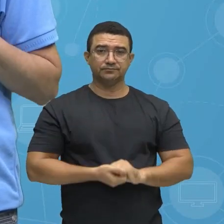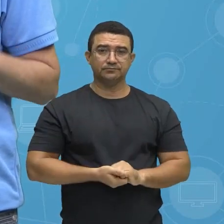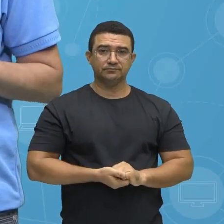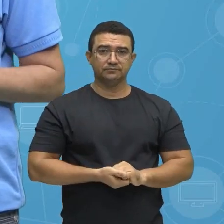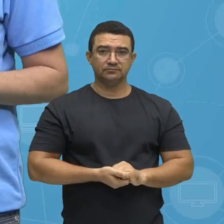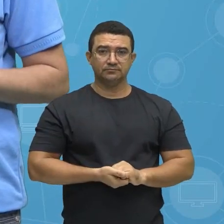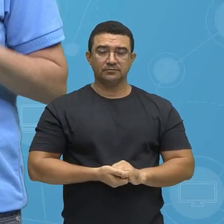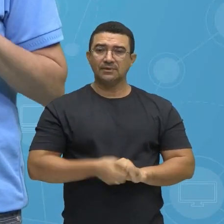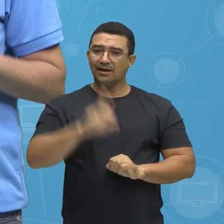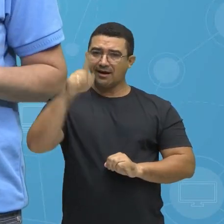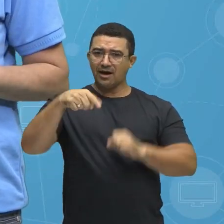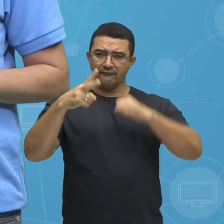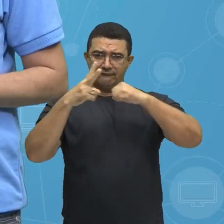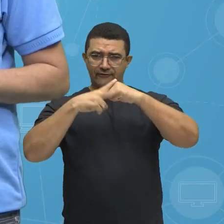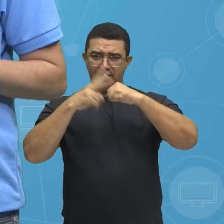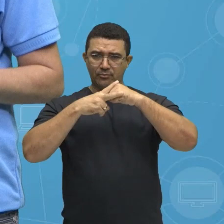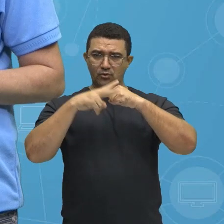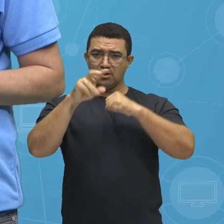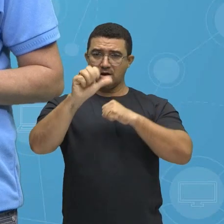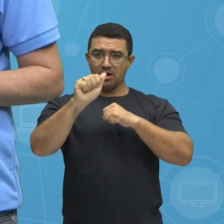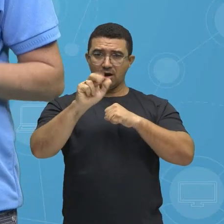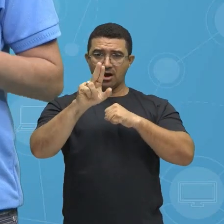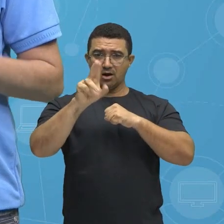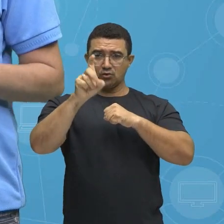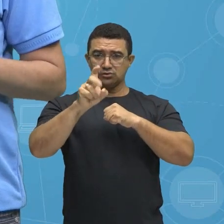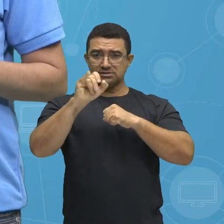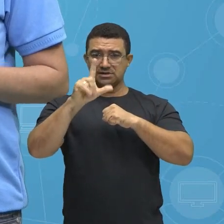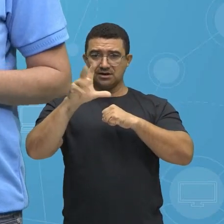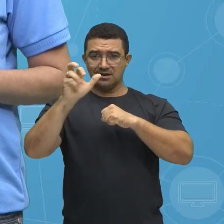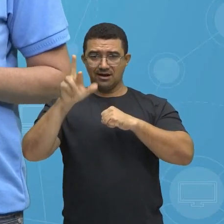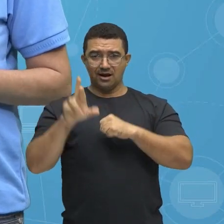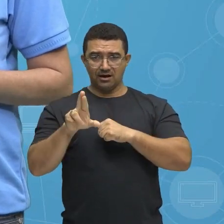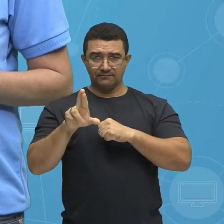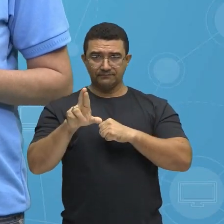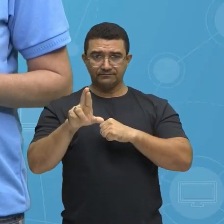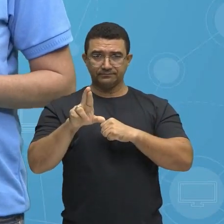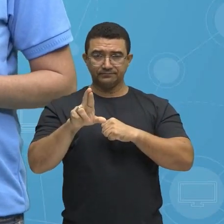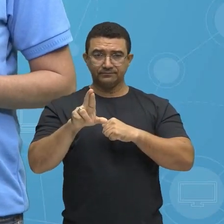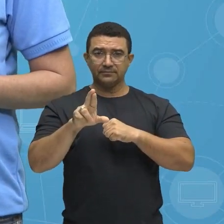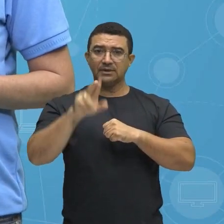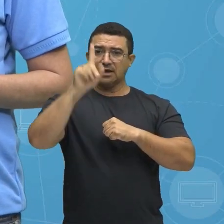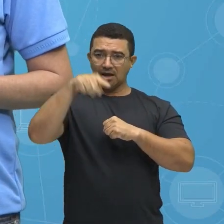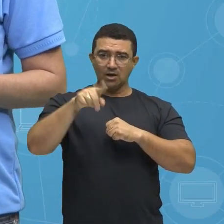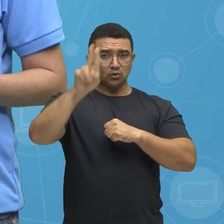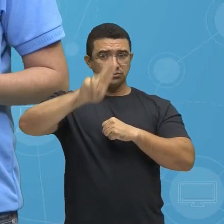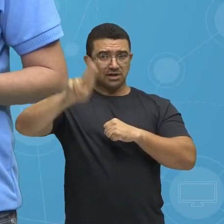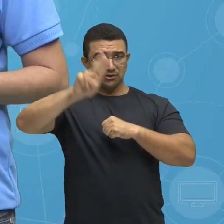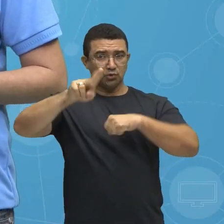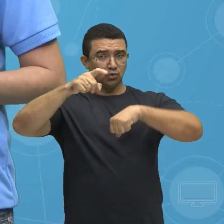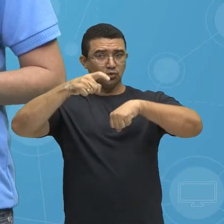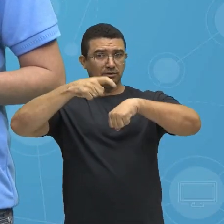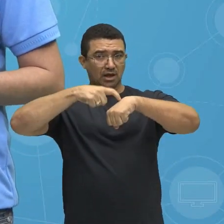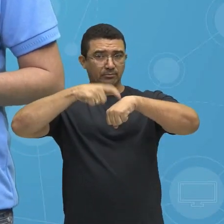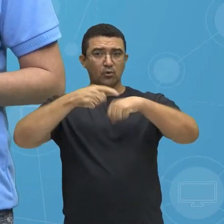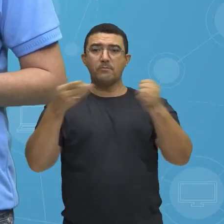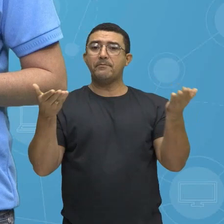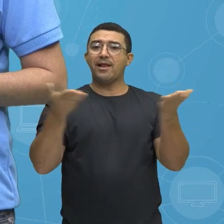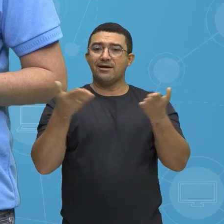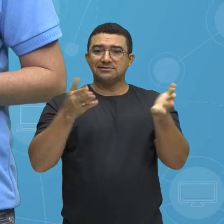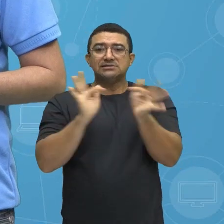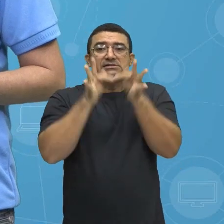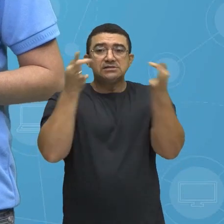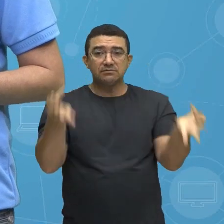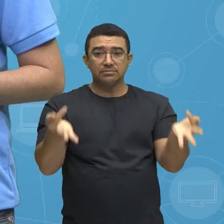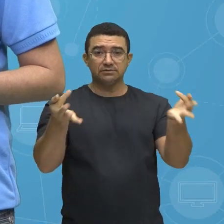o nosso auxiliar, auxiliar verb. O verbo auxiliar que é utilizado no presente, não é? No simple present. No